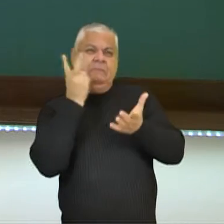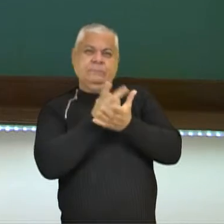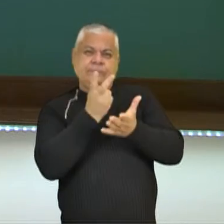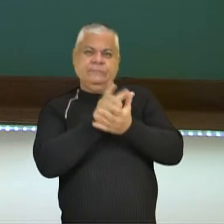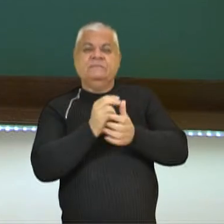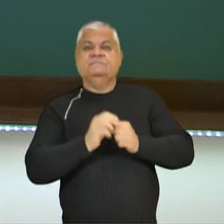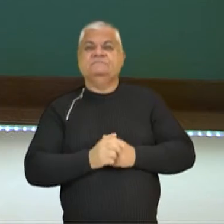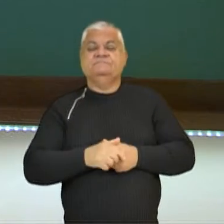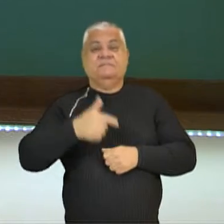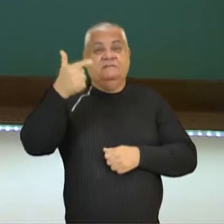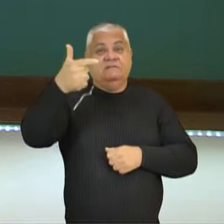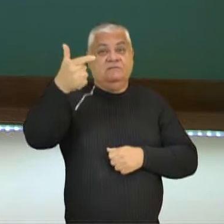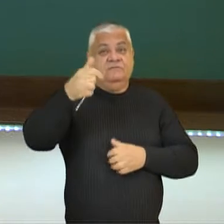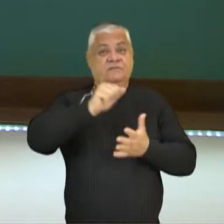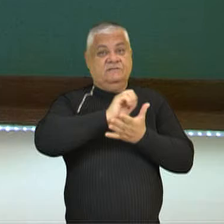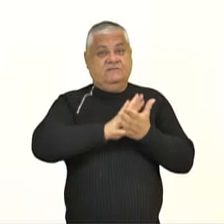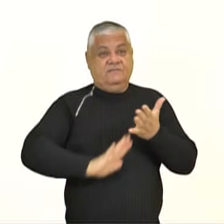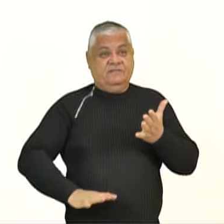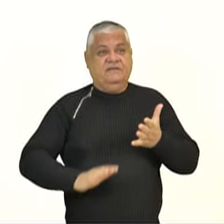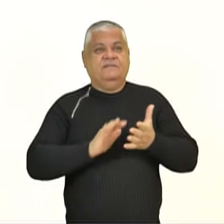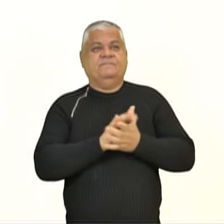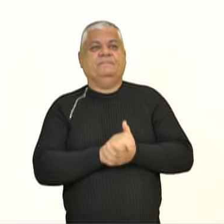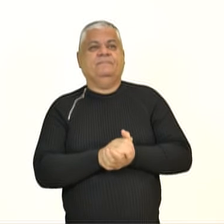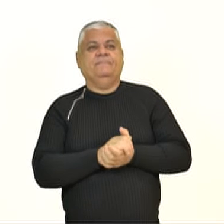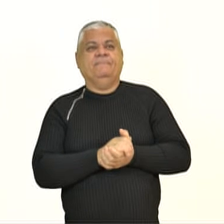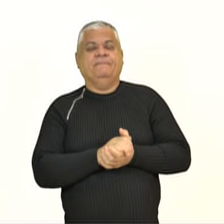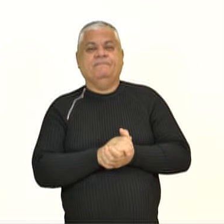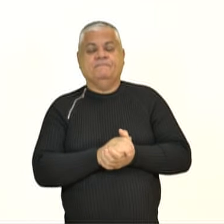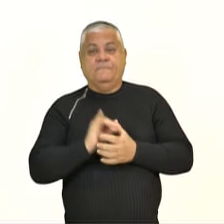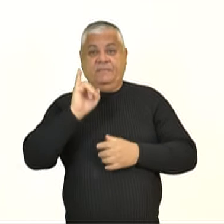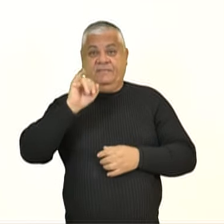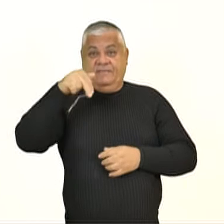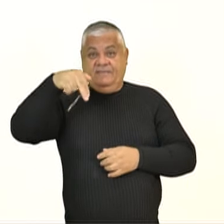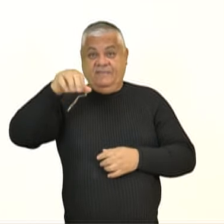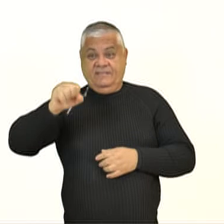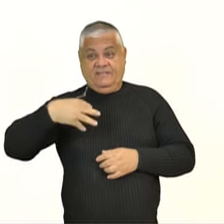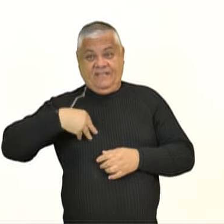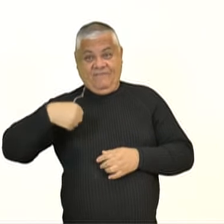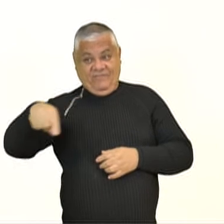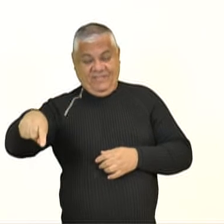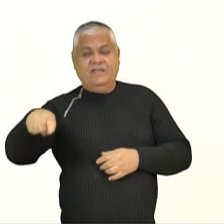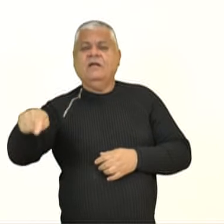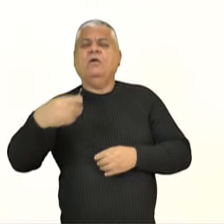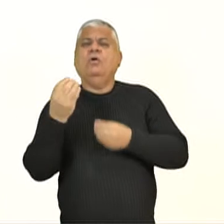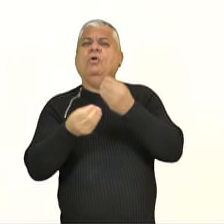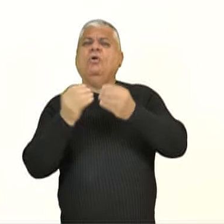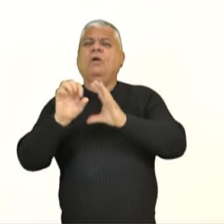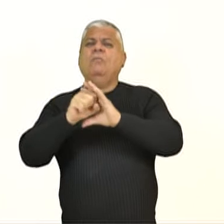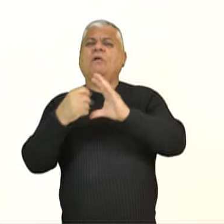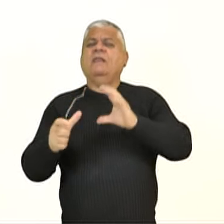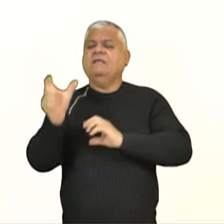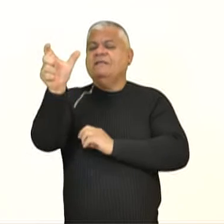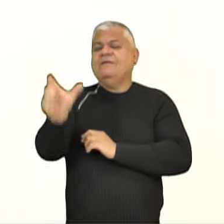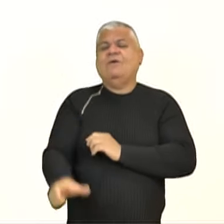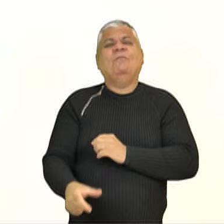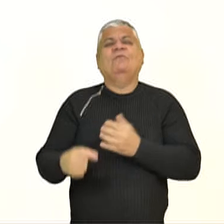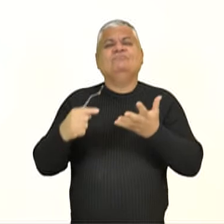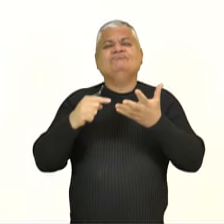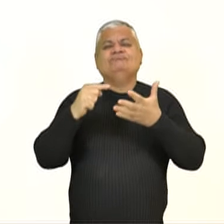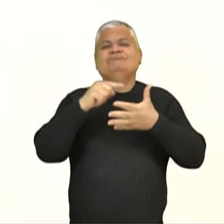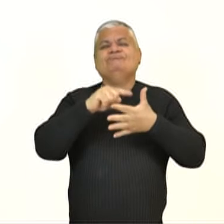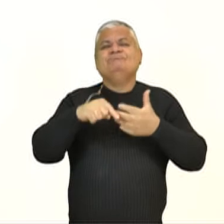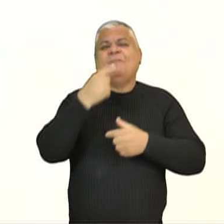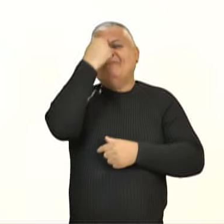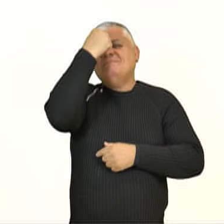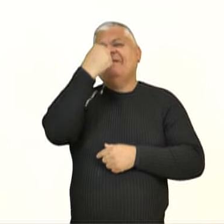Vamos para a segunda atividade em relação a esse texto. Pela fala de Inês, como você a caracterizaria? Cite 2 traços do